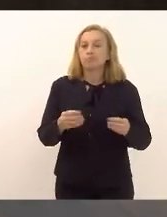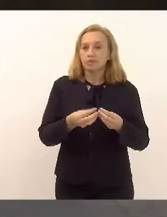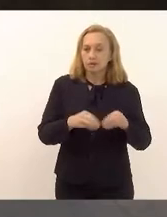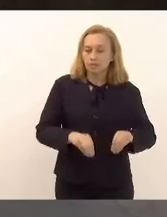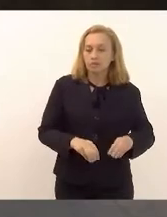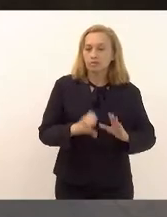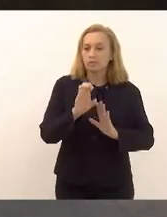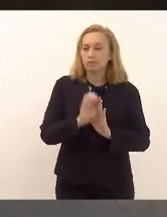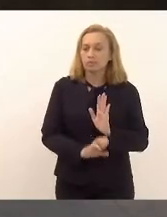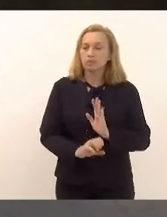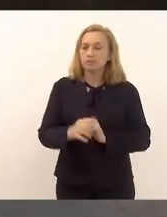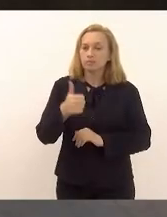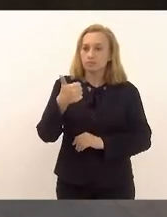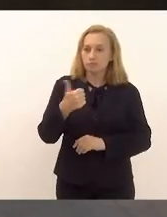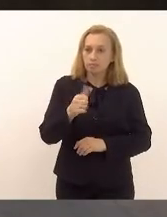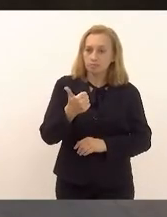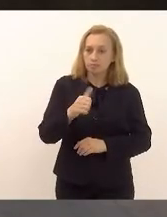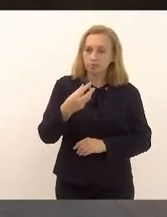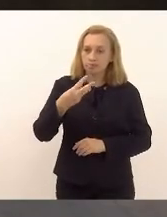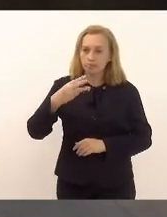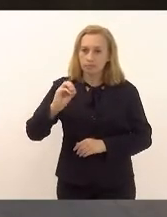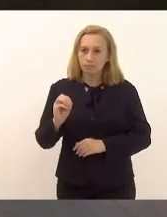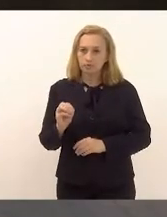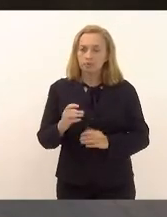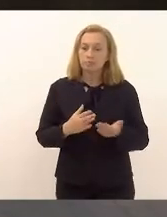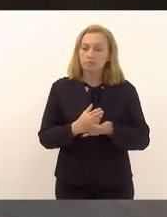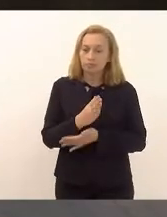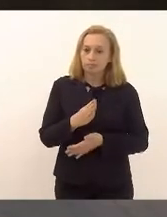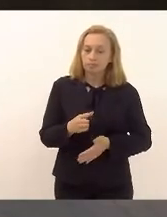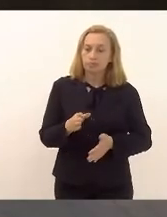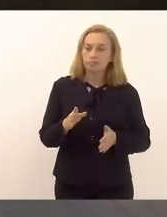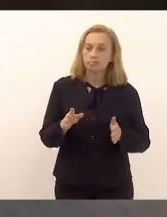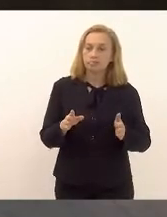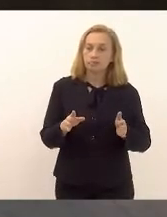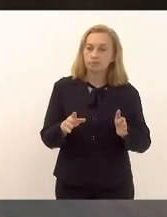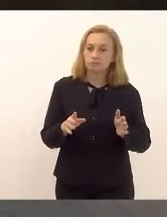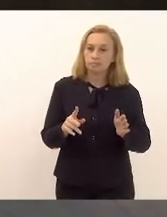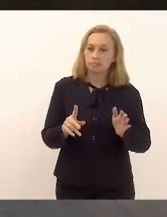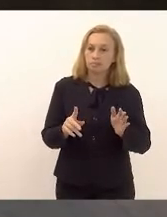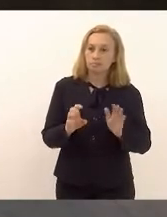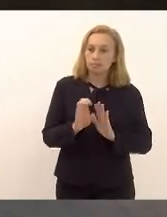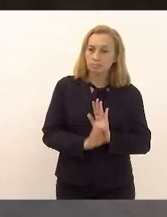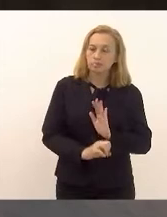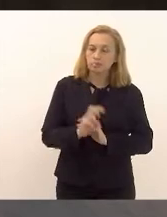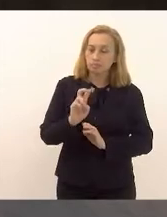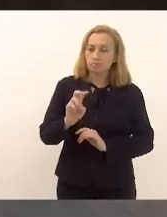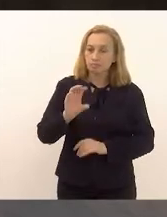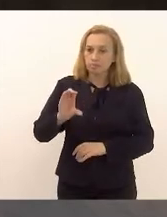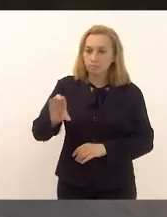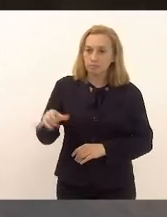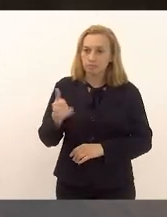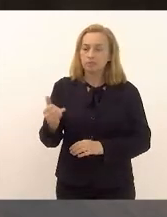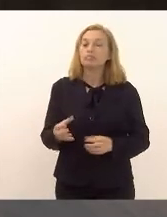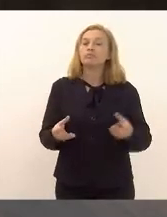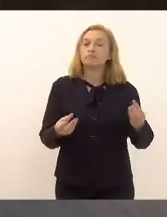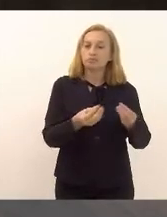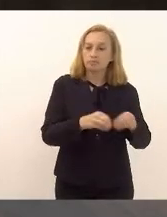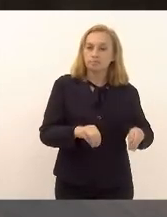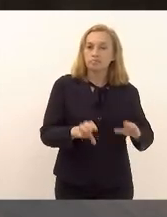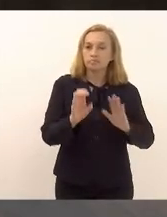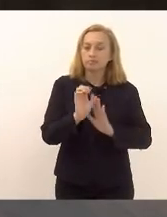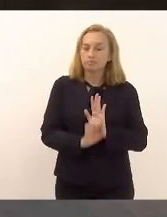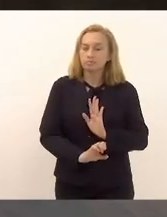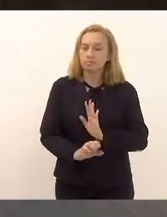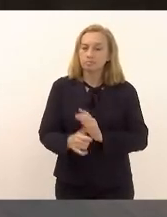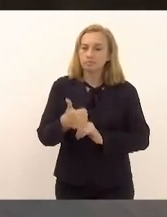Prejudicadas as emendas 11 e 30 pela aprovação da emenda 5 da CCJ. Prejudicadas as